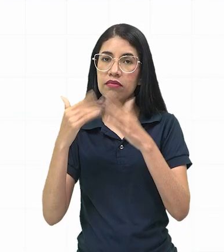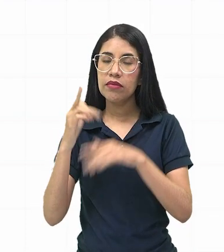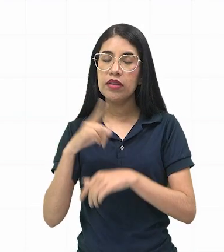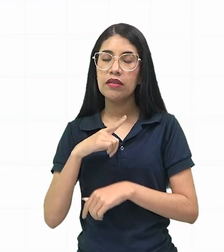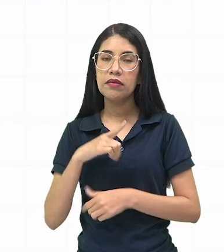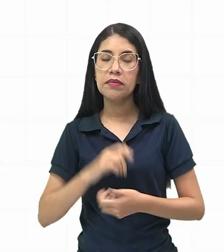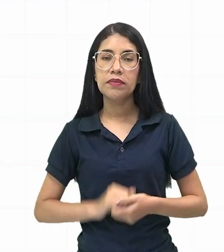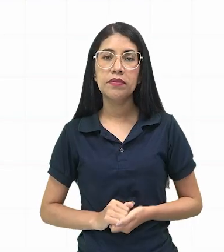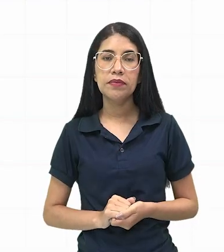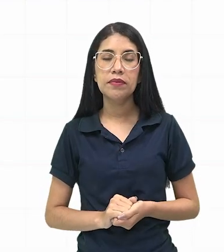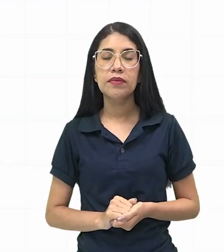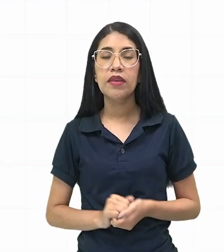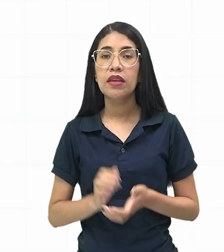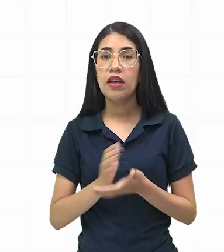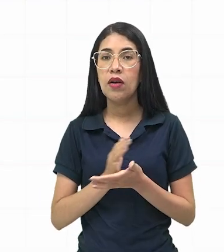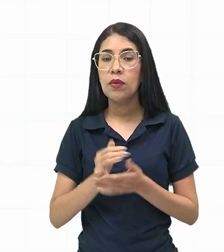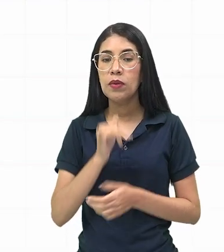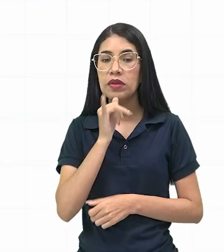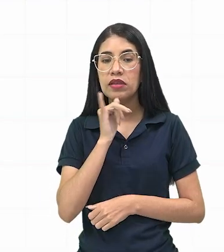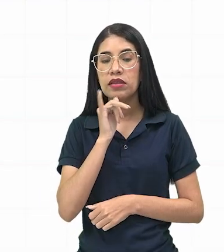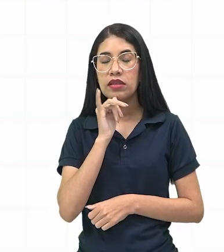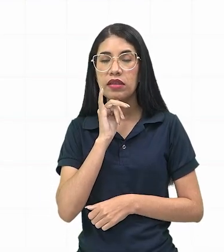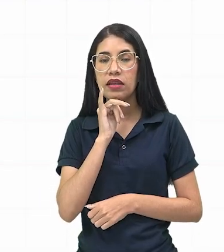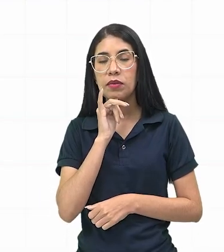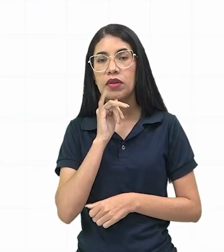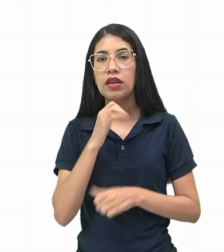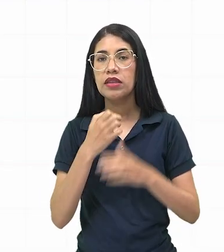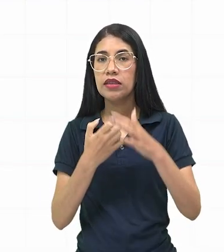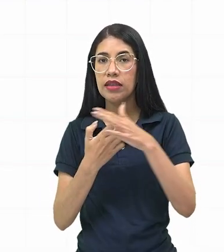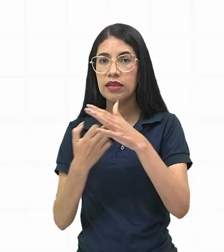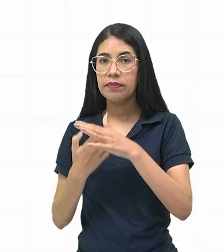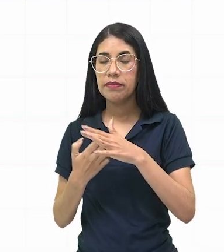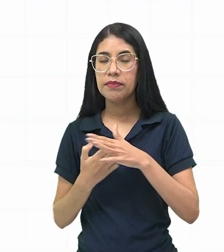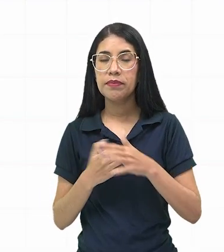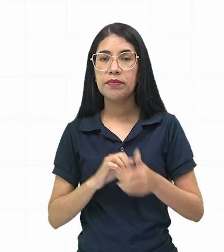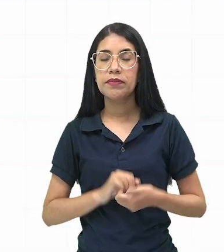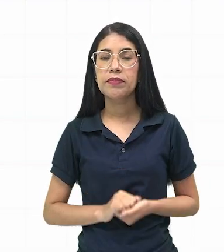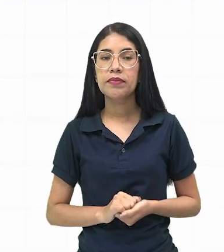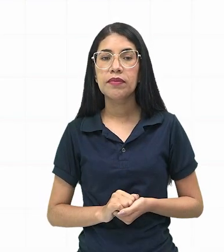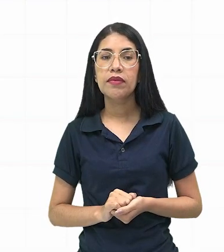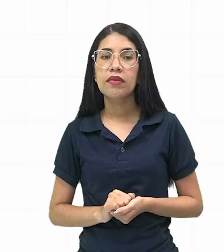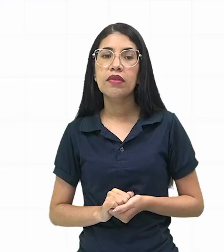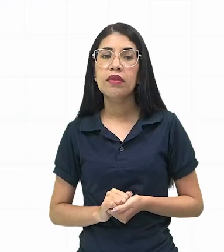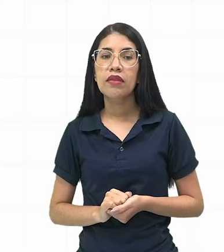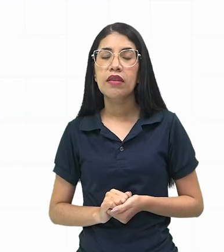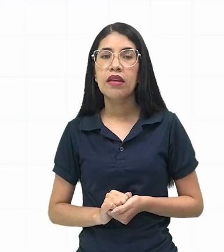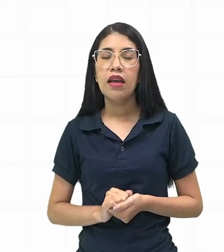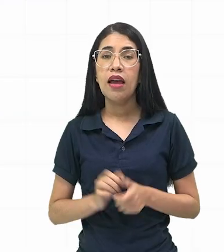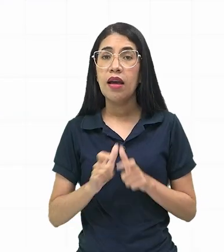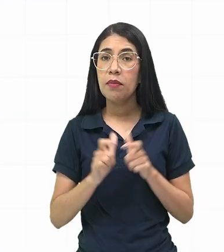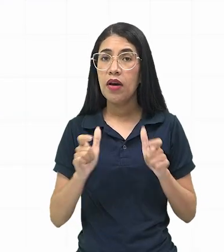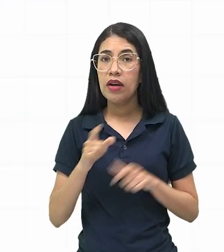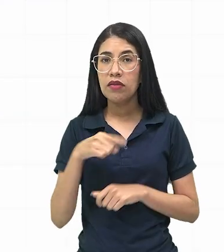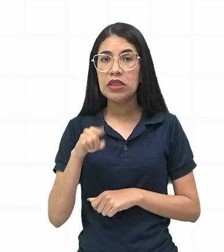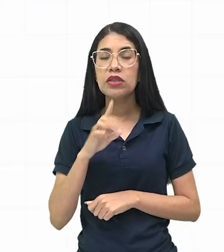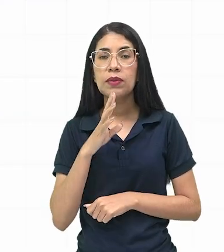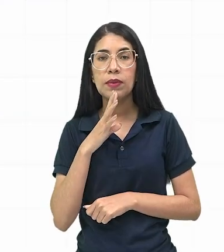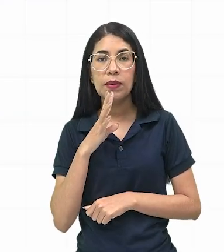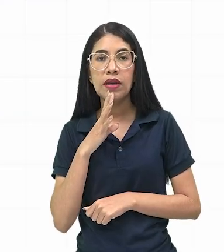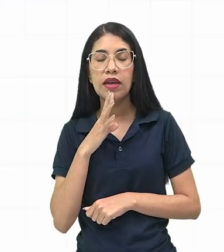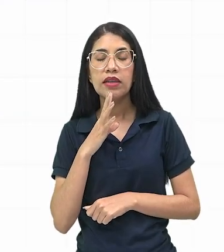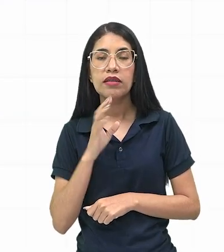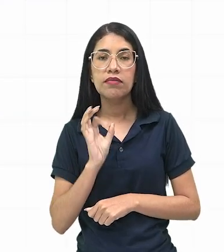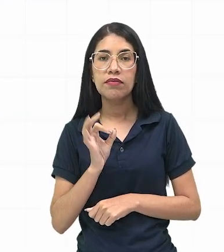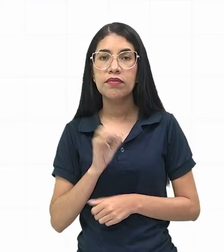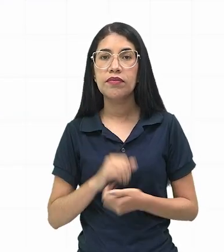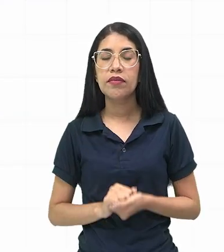desenvolvidos. Professor, alguns exemplos de empresas transnacionais. Olha só, tenho certeza que a maior parte dessas empresas